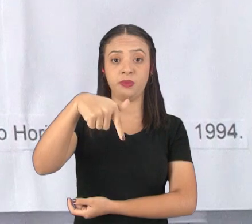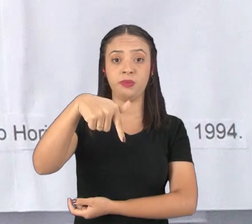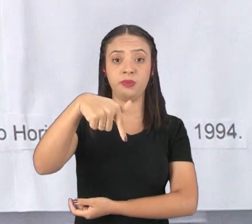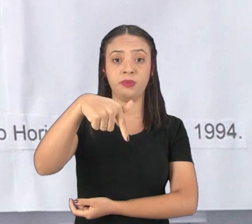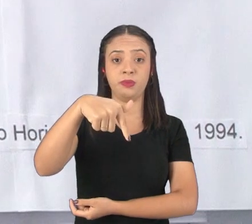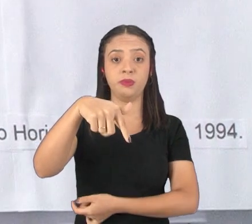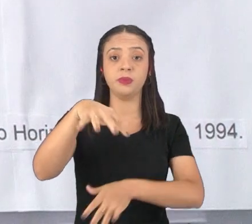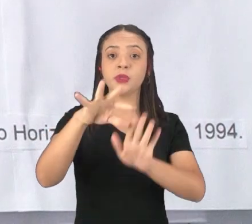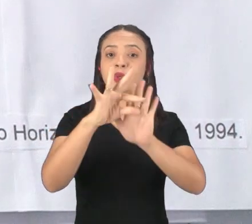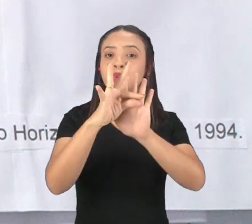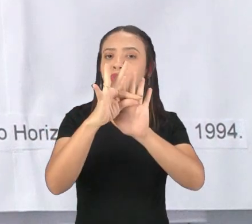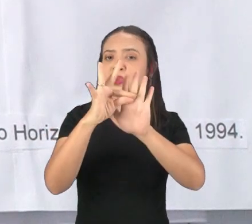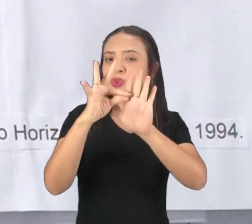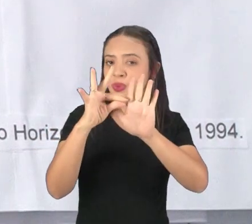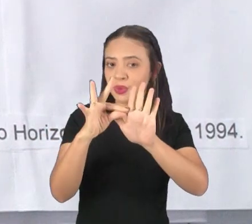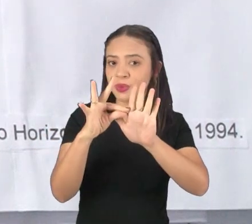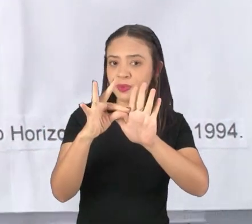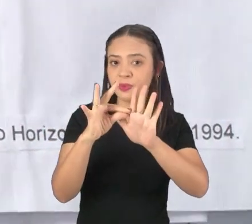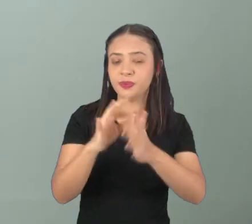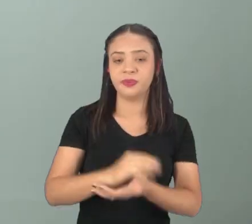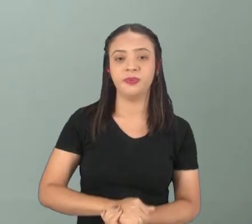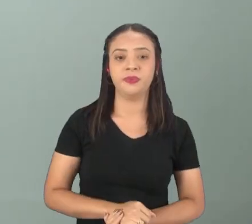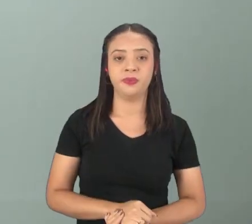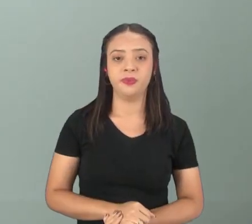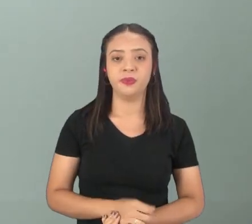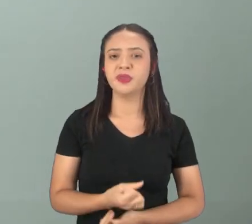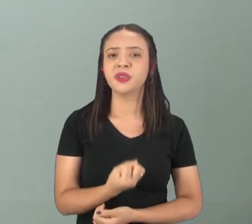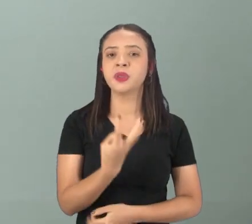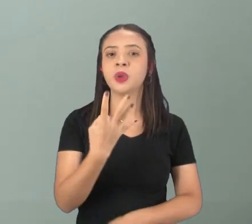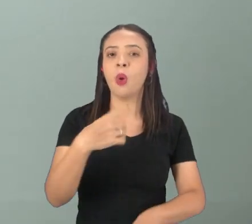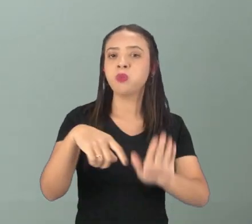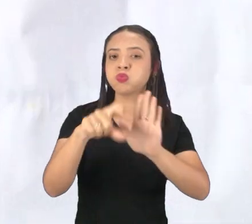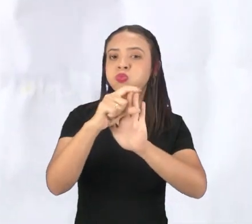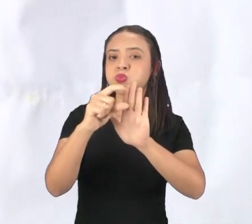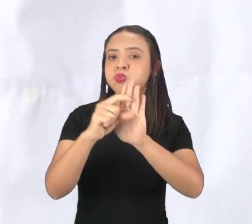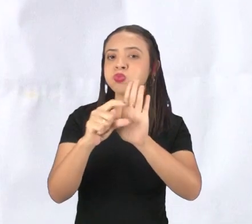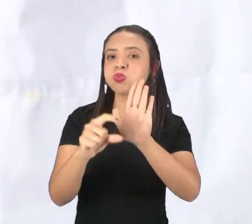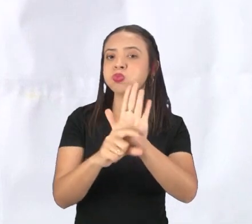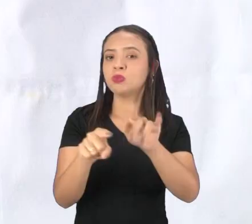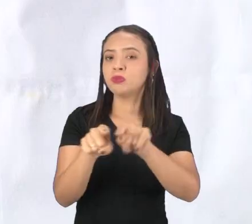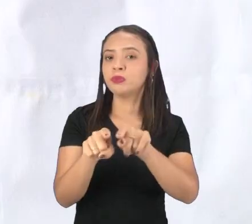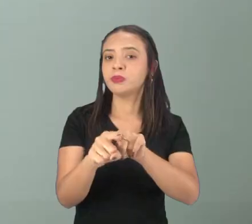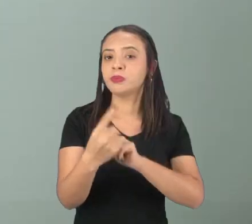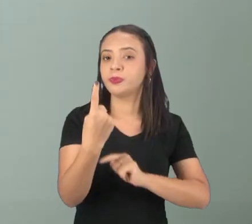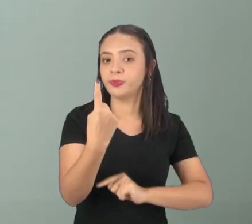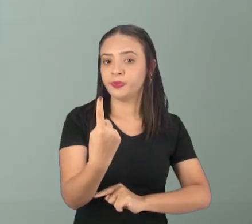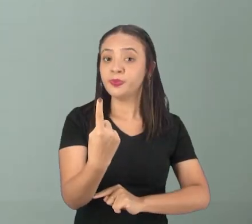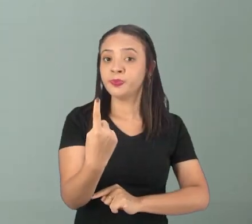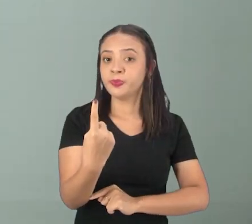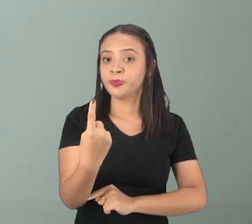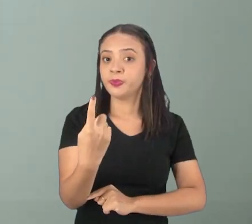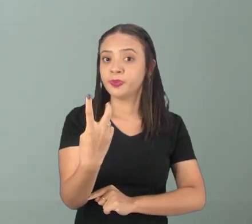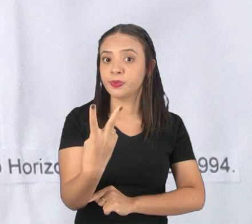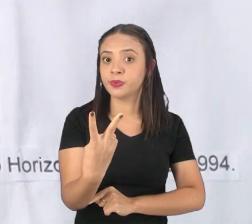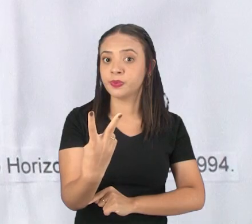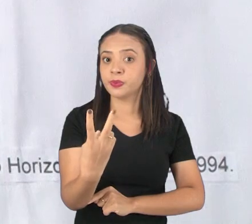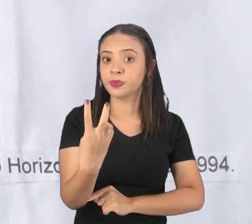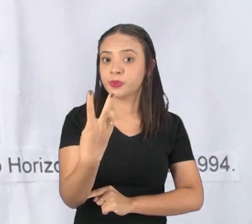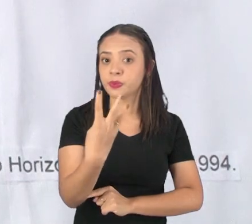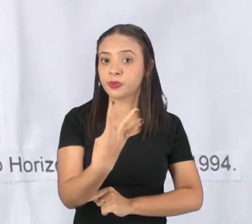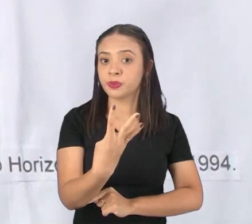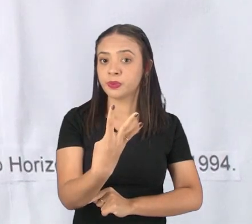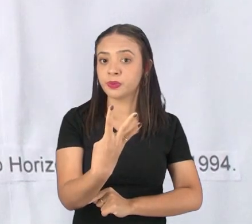17 linhas, ou seja, 17 versos. E quantas estrofes? Ó, 1, 2,